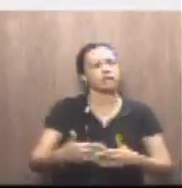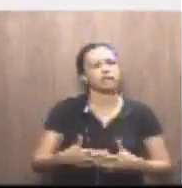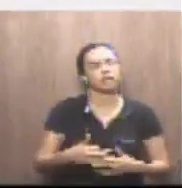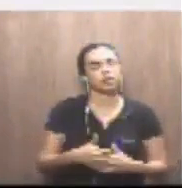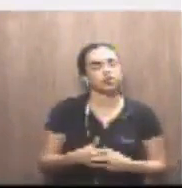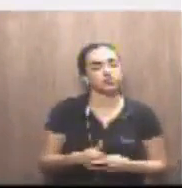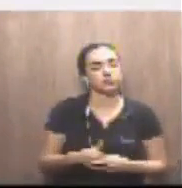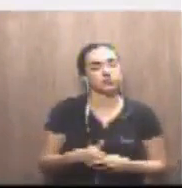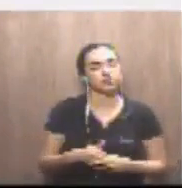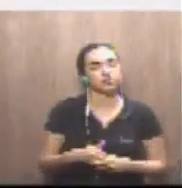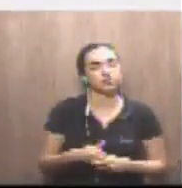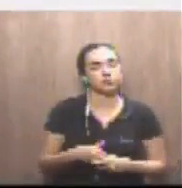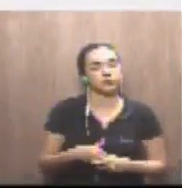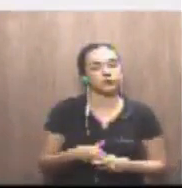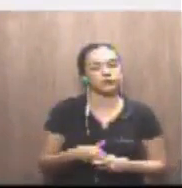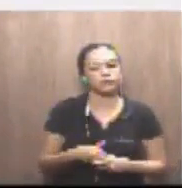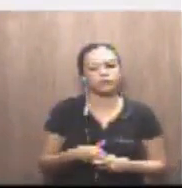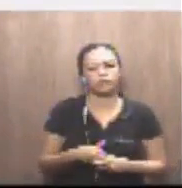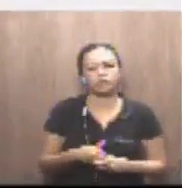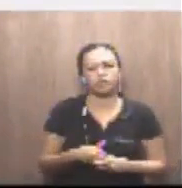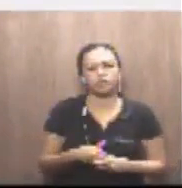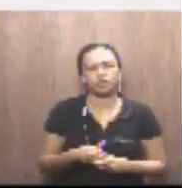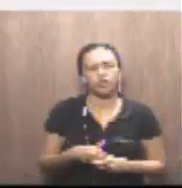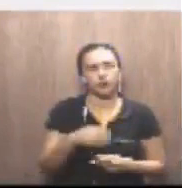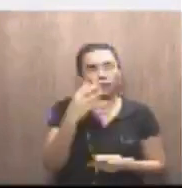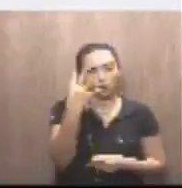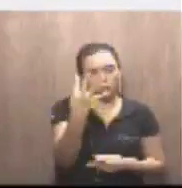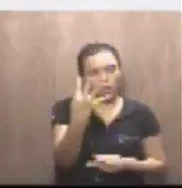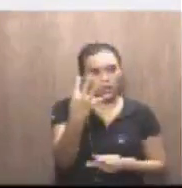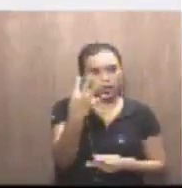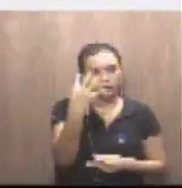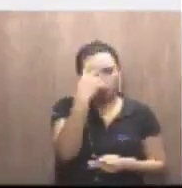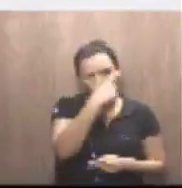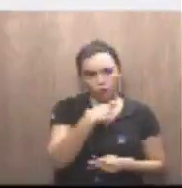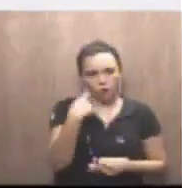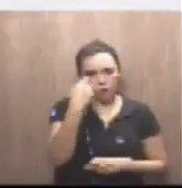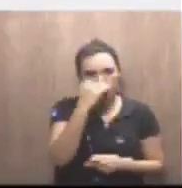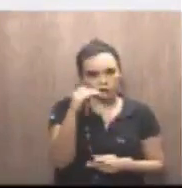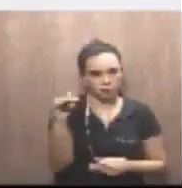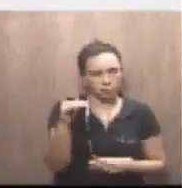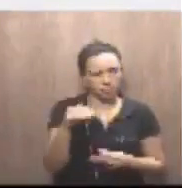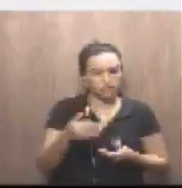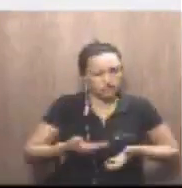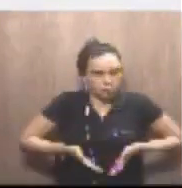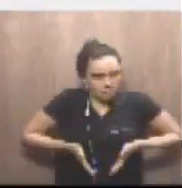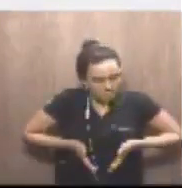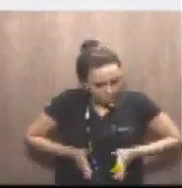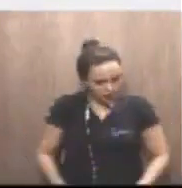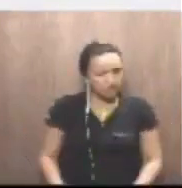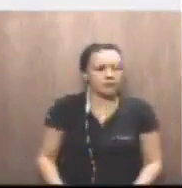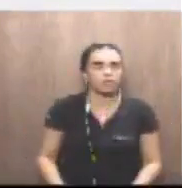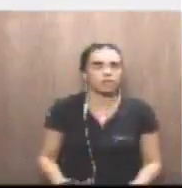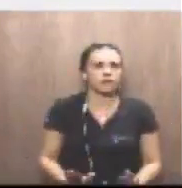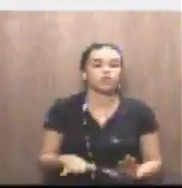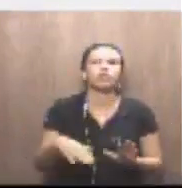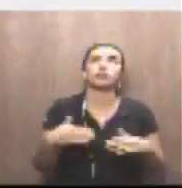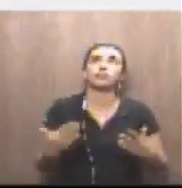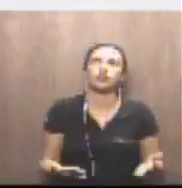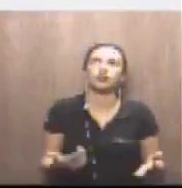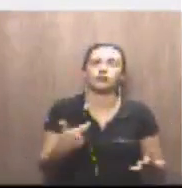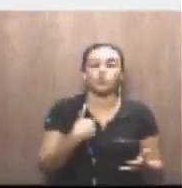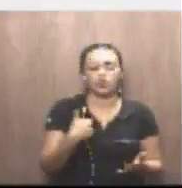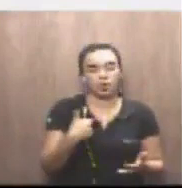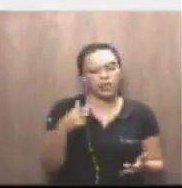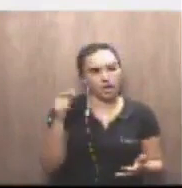com todo cuidado, com todo zelo, 4 horas e meia de expulsivo. Então,